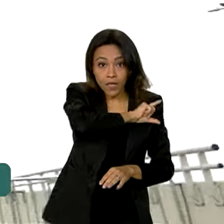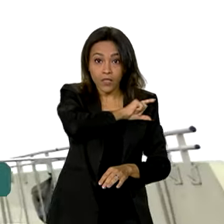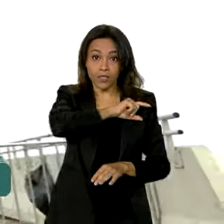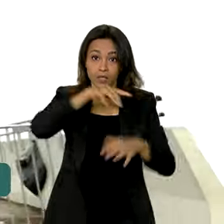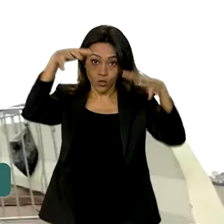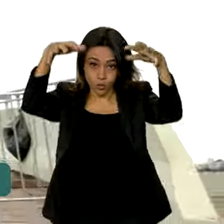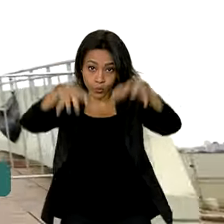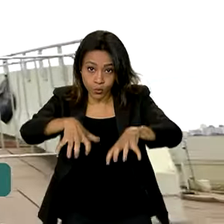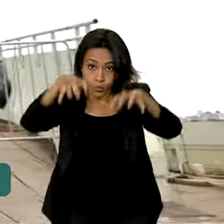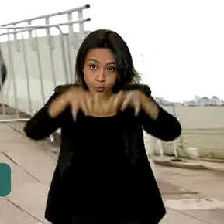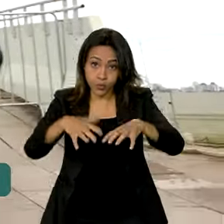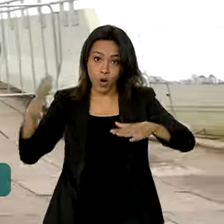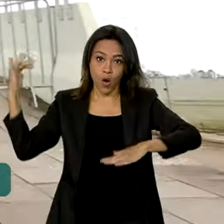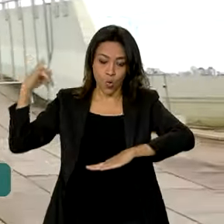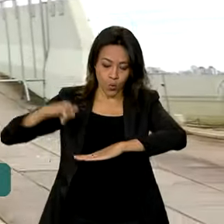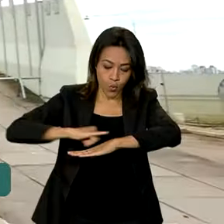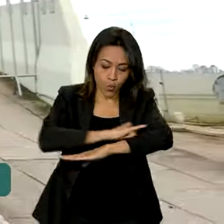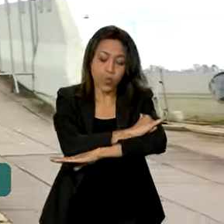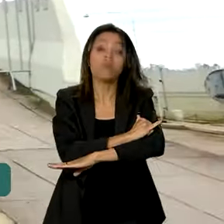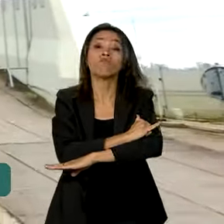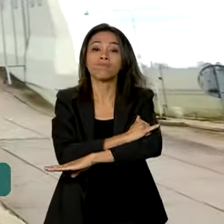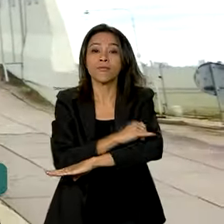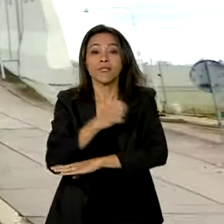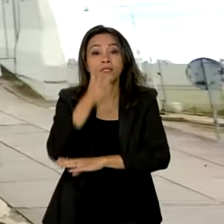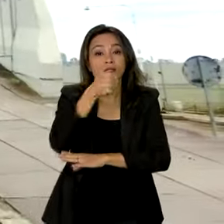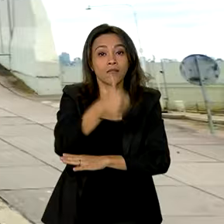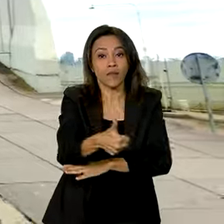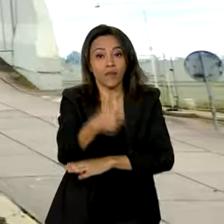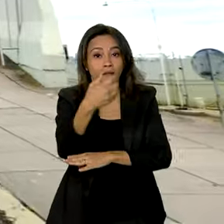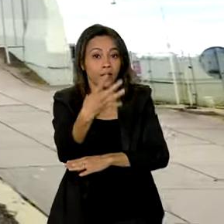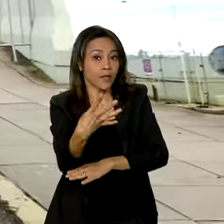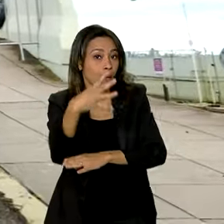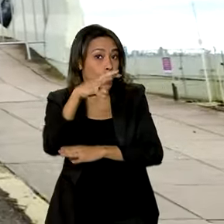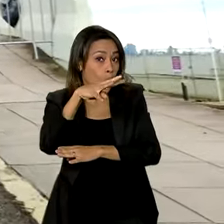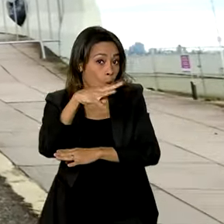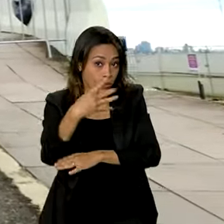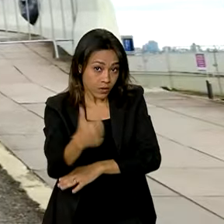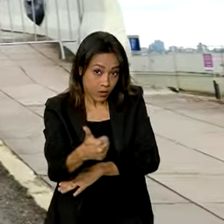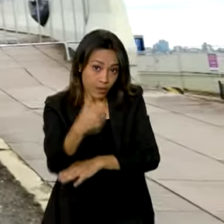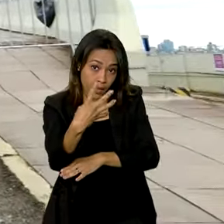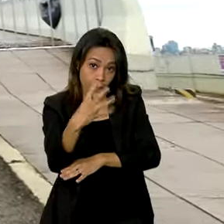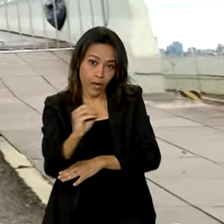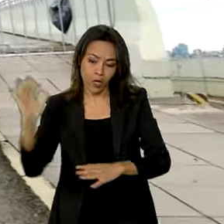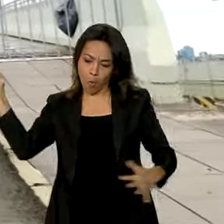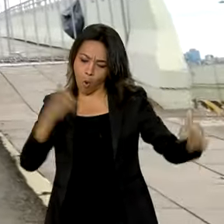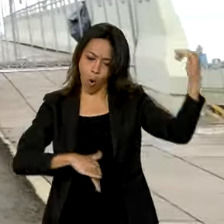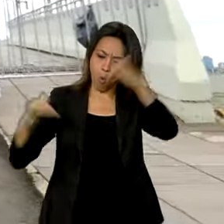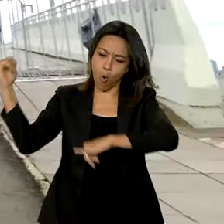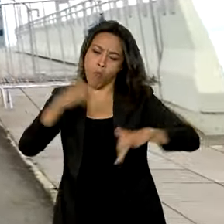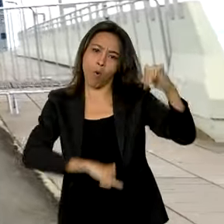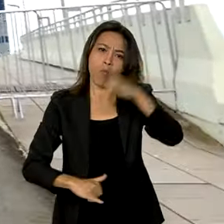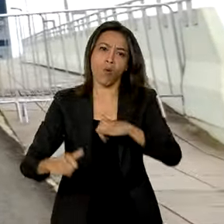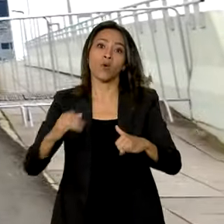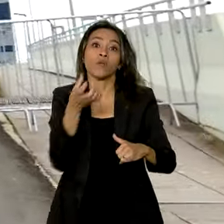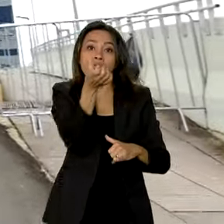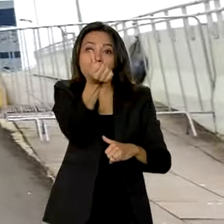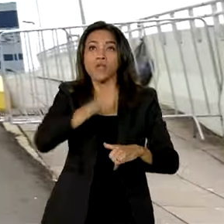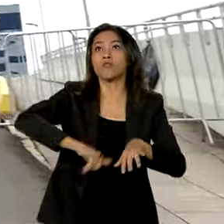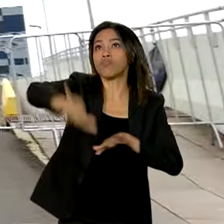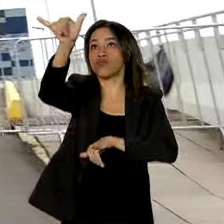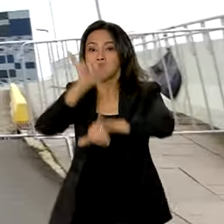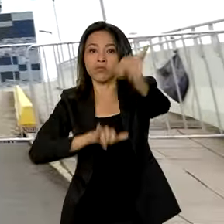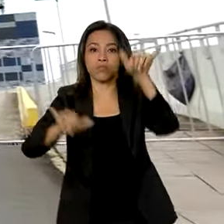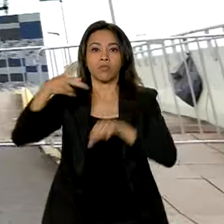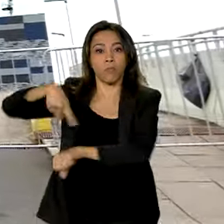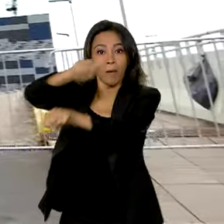o aeroporto de Porto Alegre operava com uma média de 140 voos diários, sendo 6 destinos internacionais.